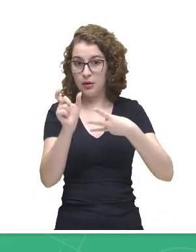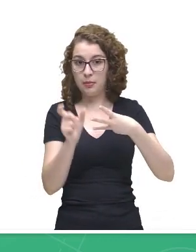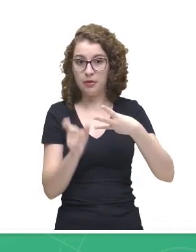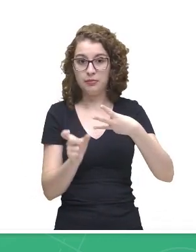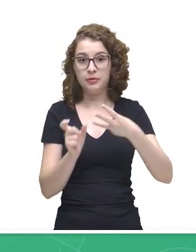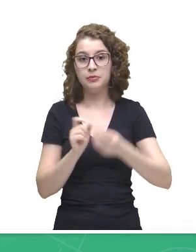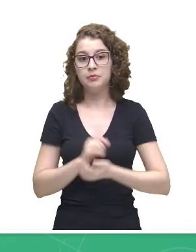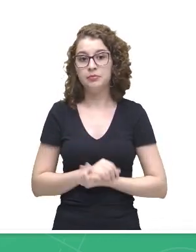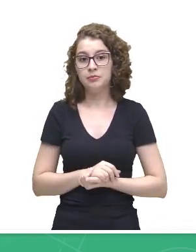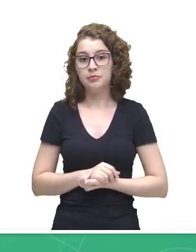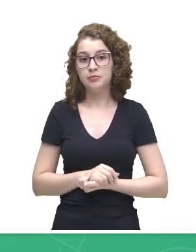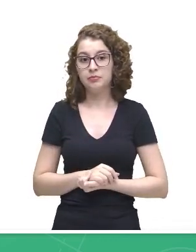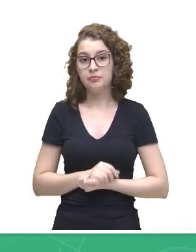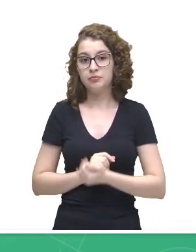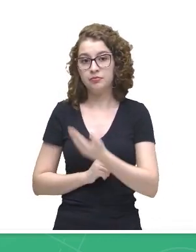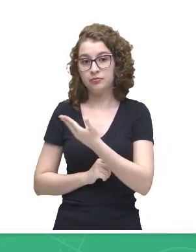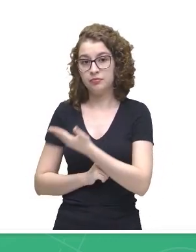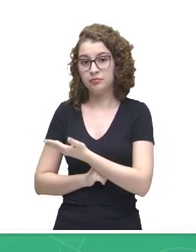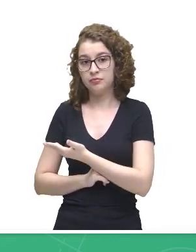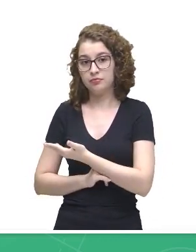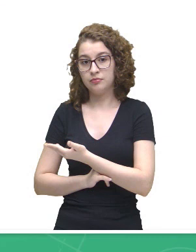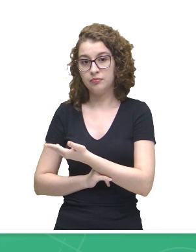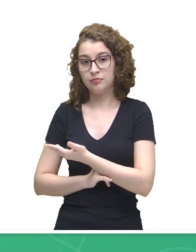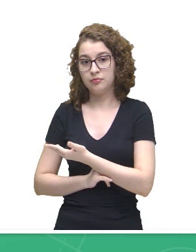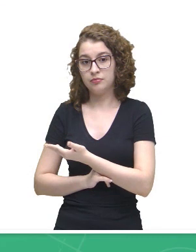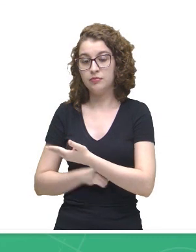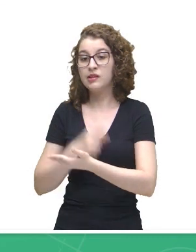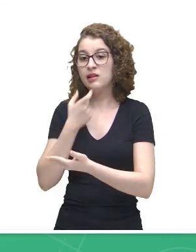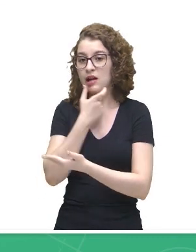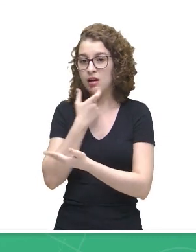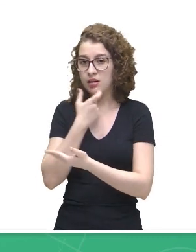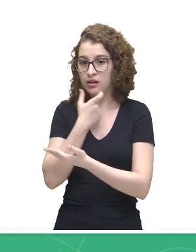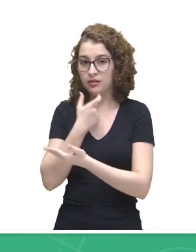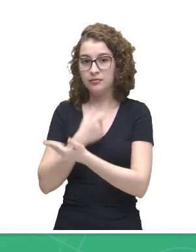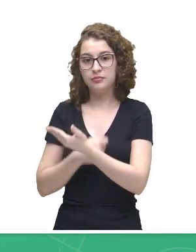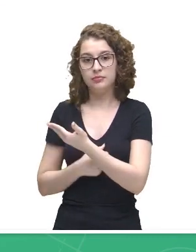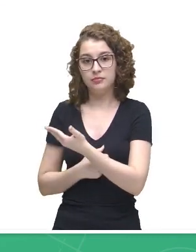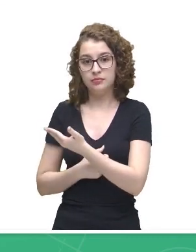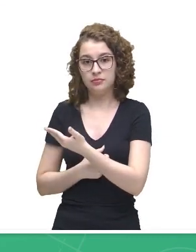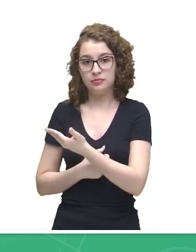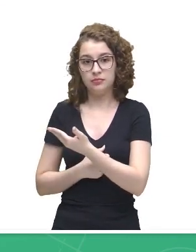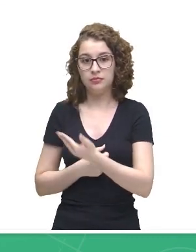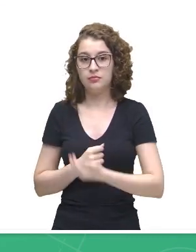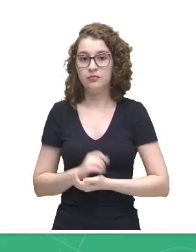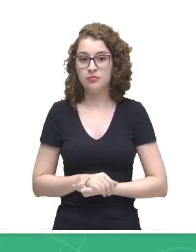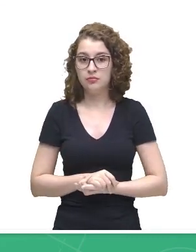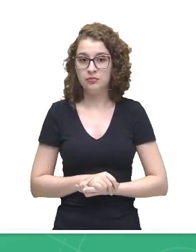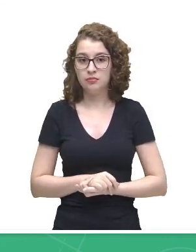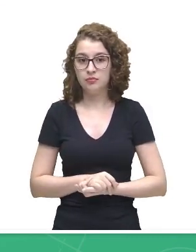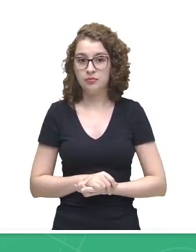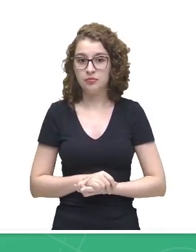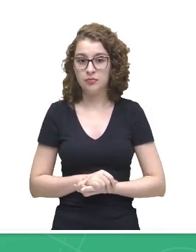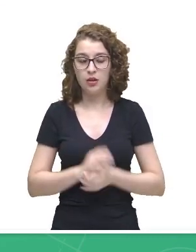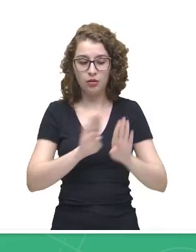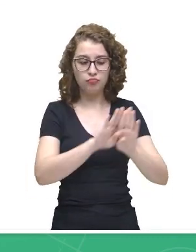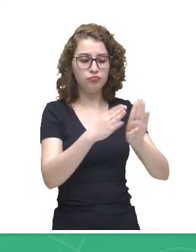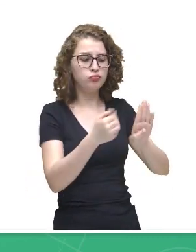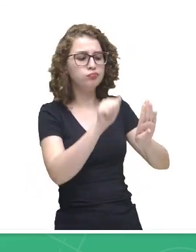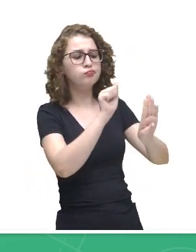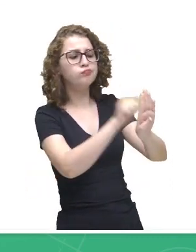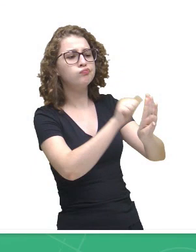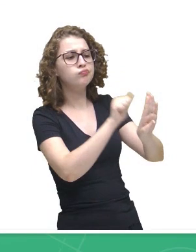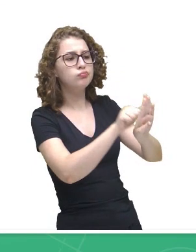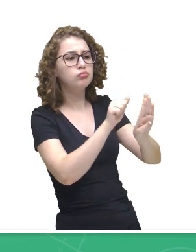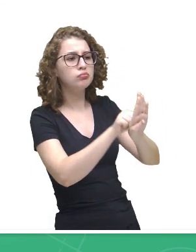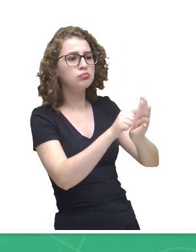O primeiro que eu tenho para vocês. I knocked on the door, but he did not answer. Eu bati na porta, mas ele